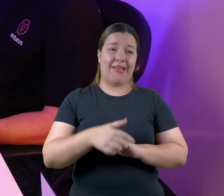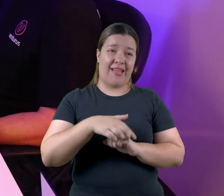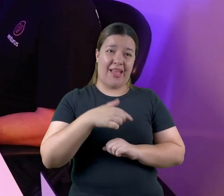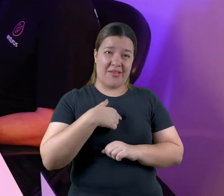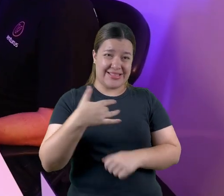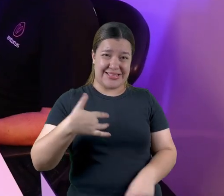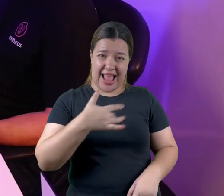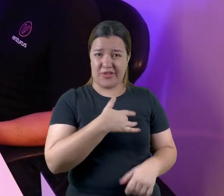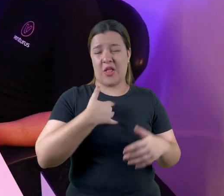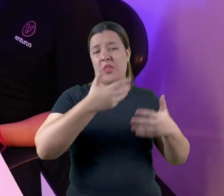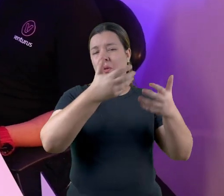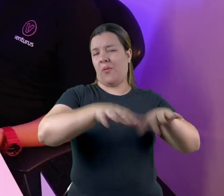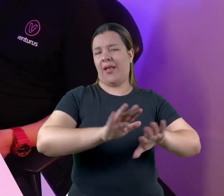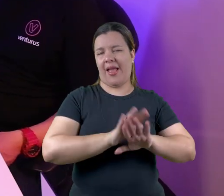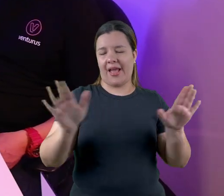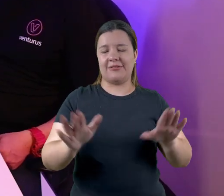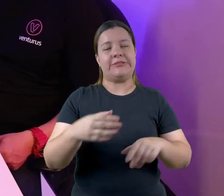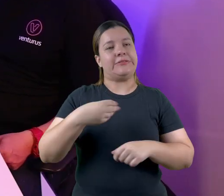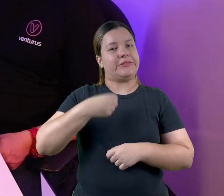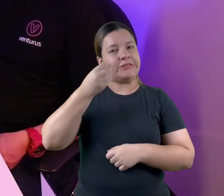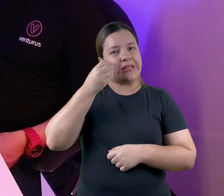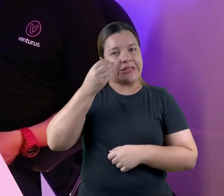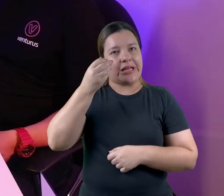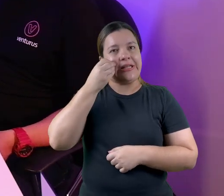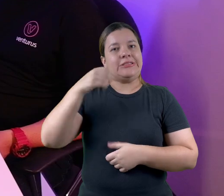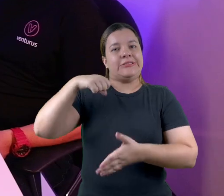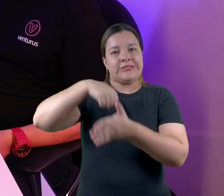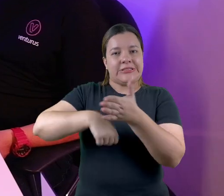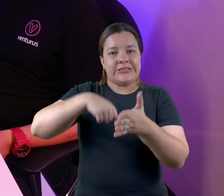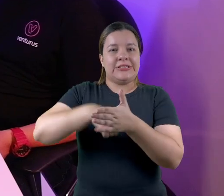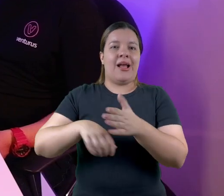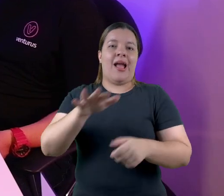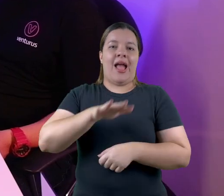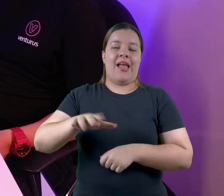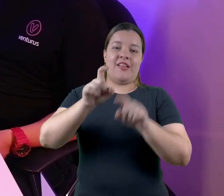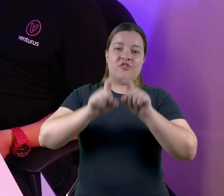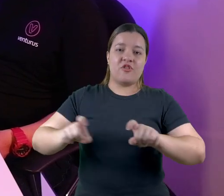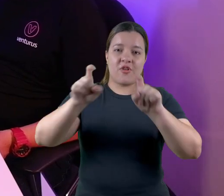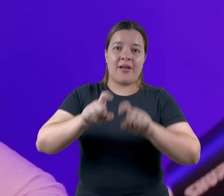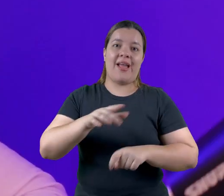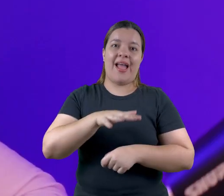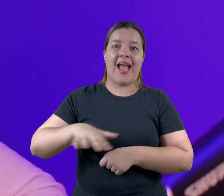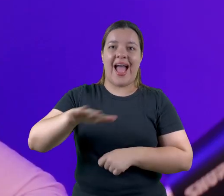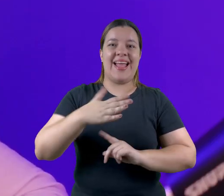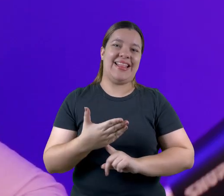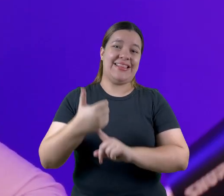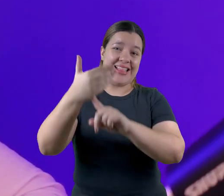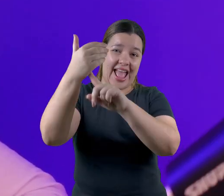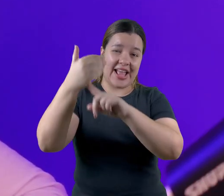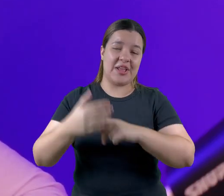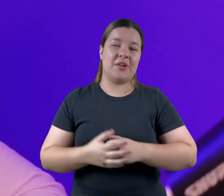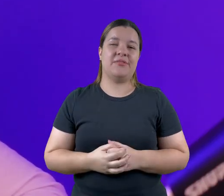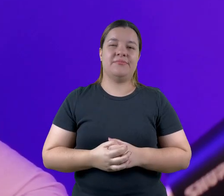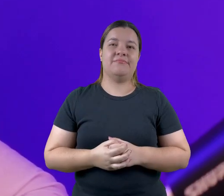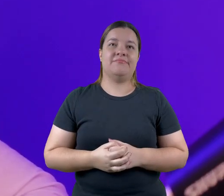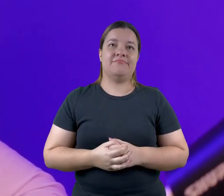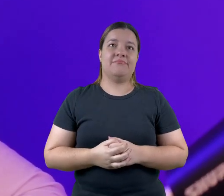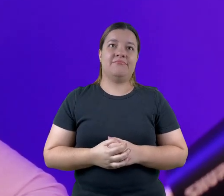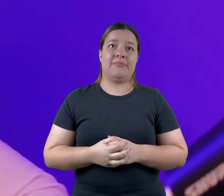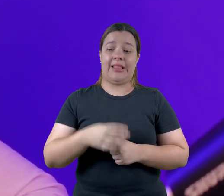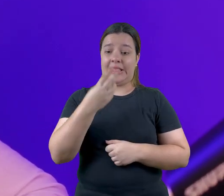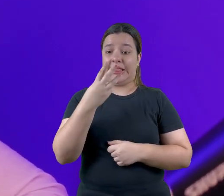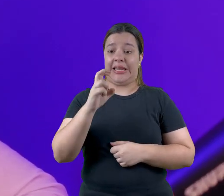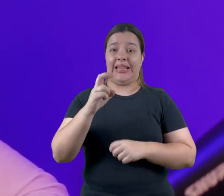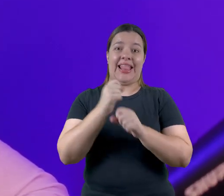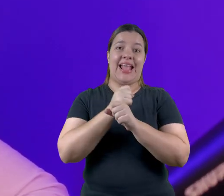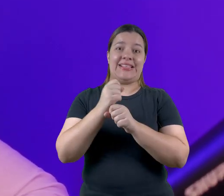era algo que eu não queria né então eu falei não eu vou trilhar aí pela informática pela tecnologia e